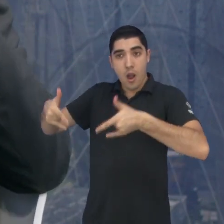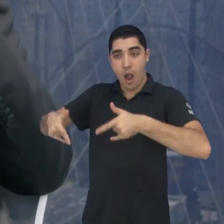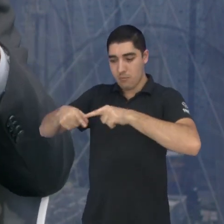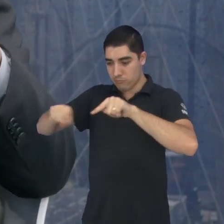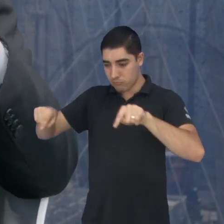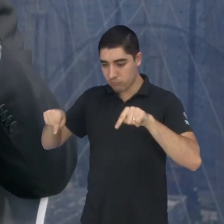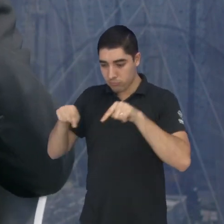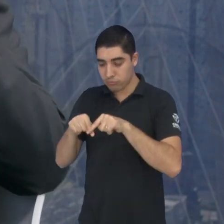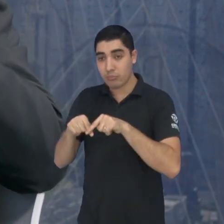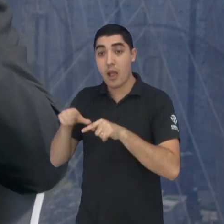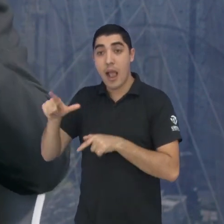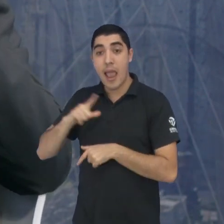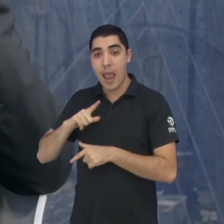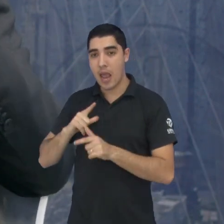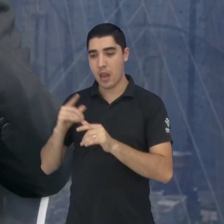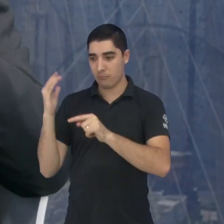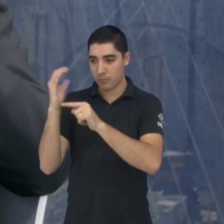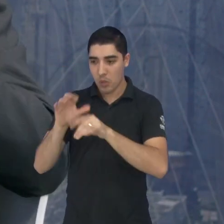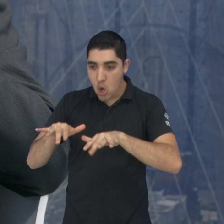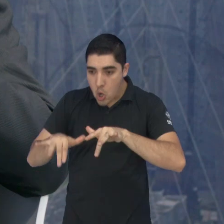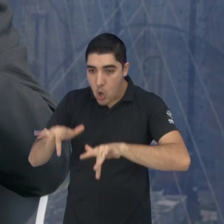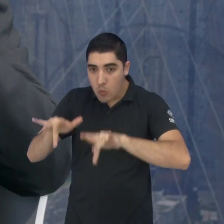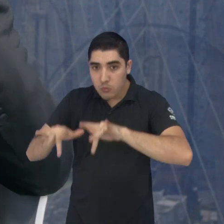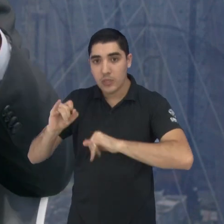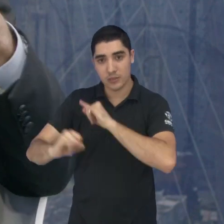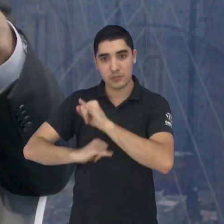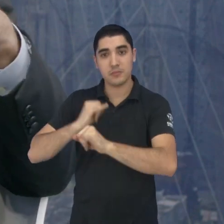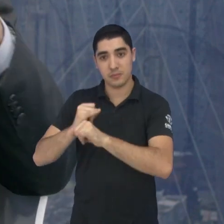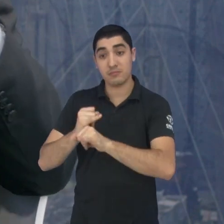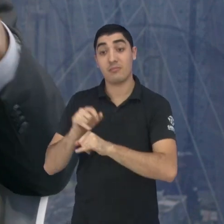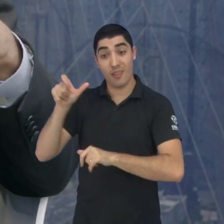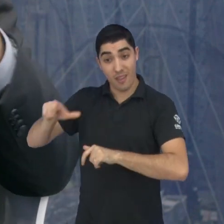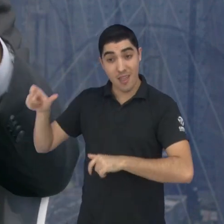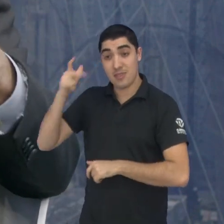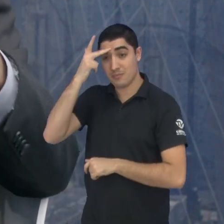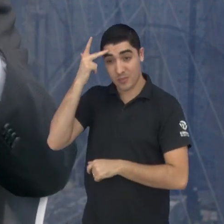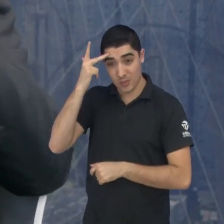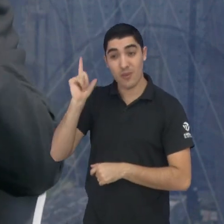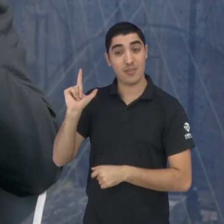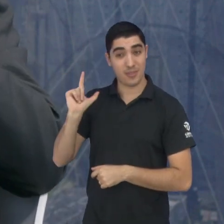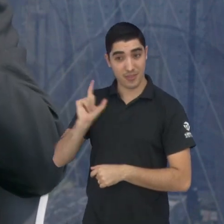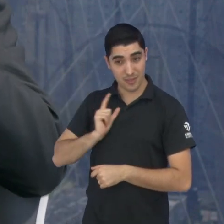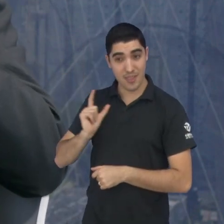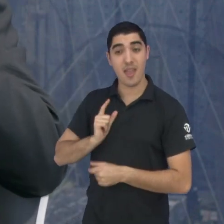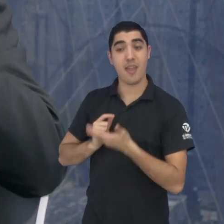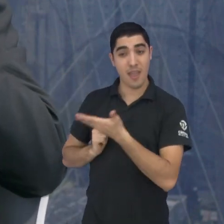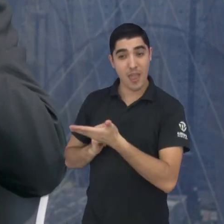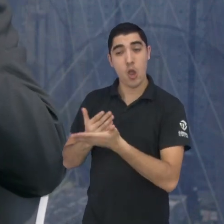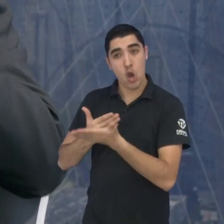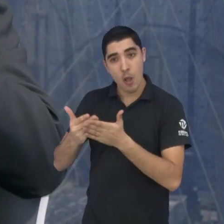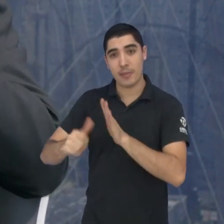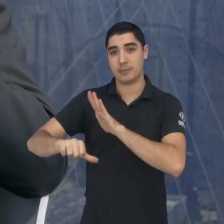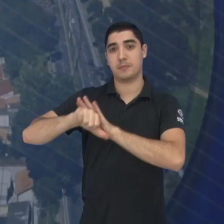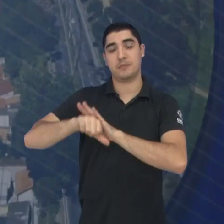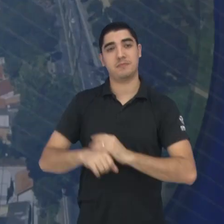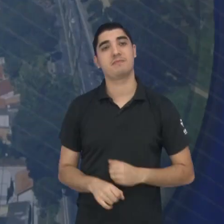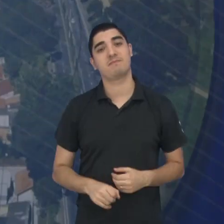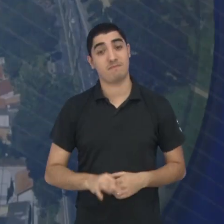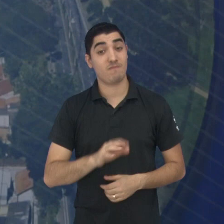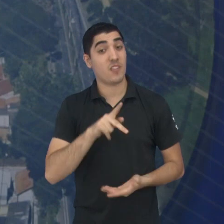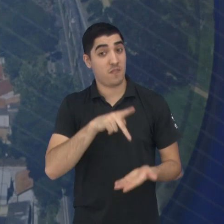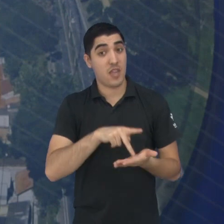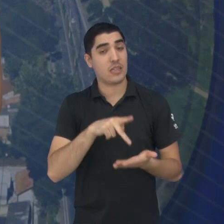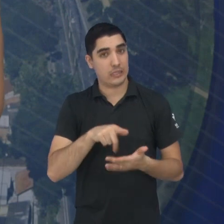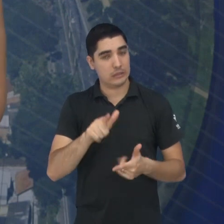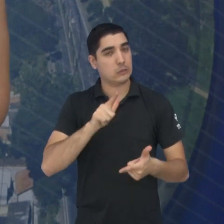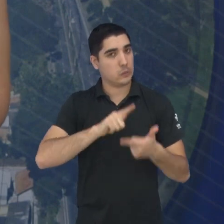seu quarto e diante de um computador, diante da internet. São essas pessoas que têm entrado mais no mundo do crime, sabe? Bastante complicado, né? Sim.